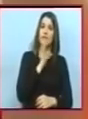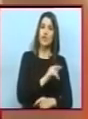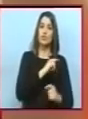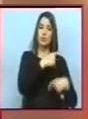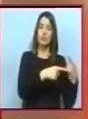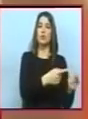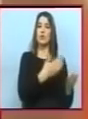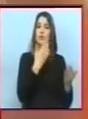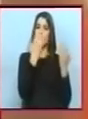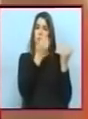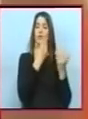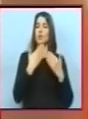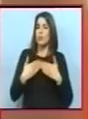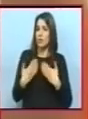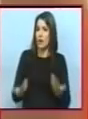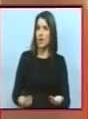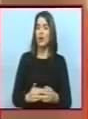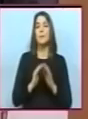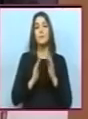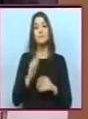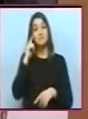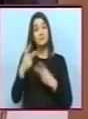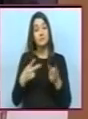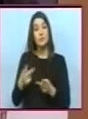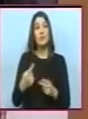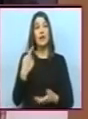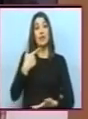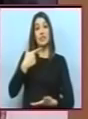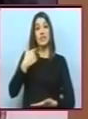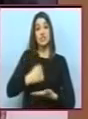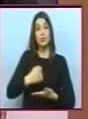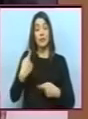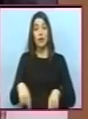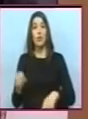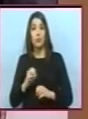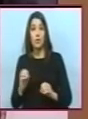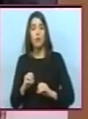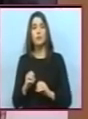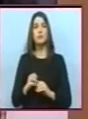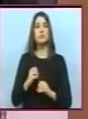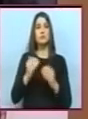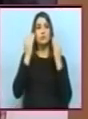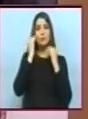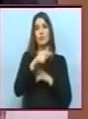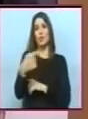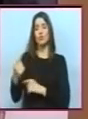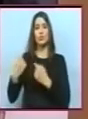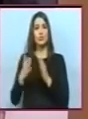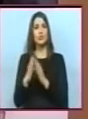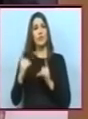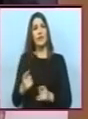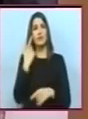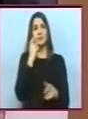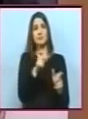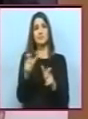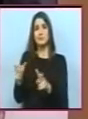ou conveniente a fiscalização, digamos assim, da existência ou não do testamento, eu diria que todas as outras informações também deviam ser fiscalizadas, vamos